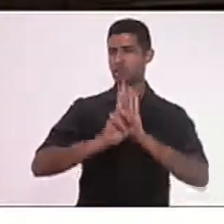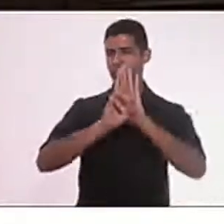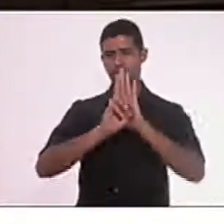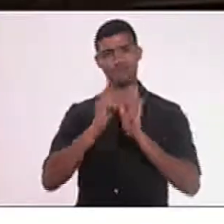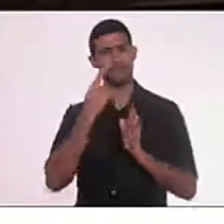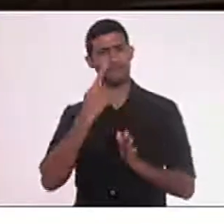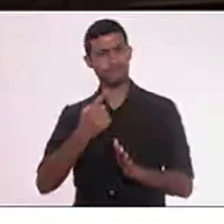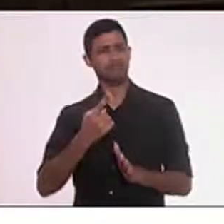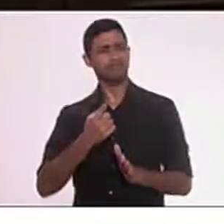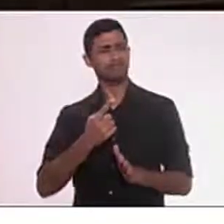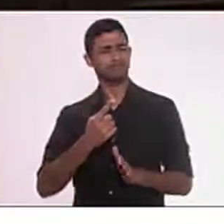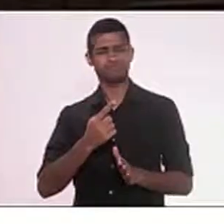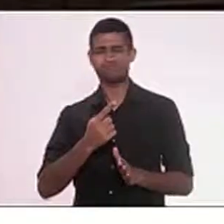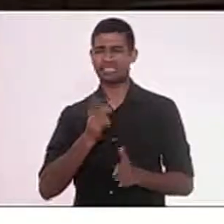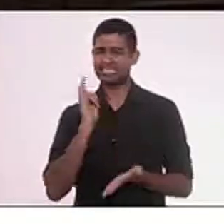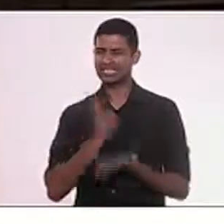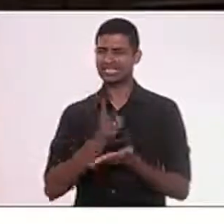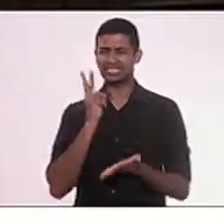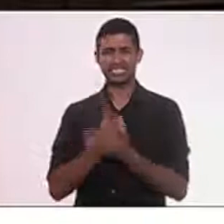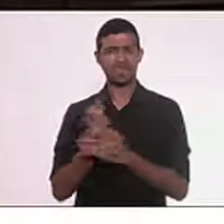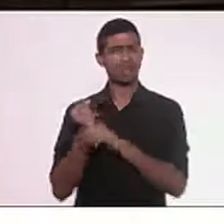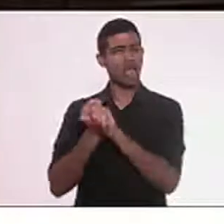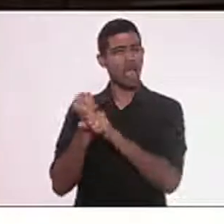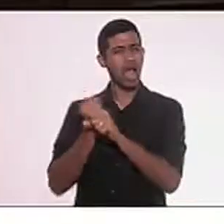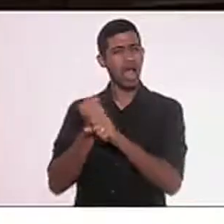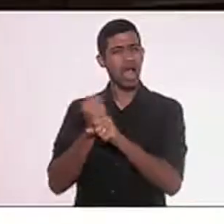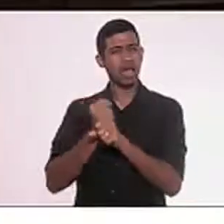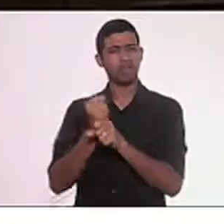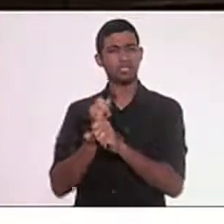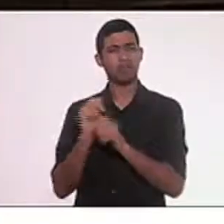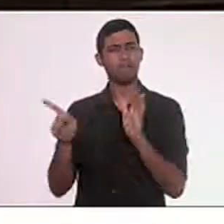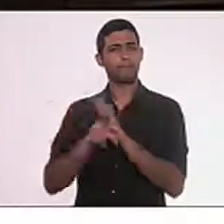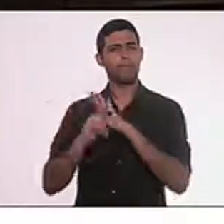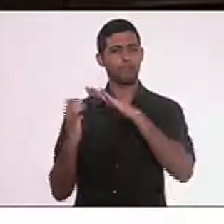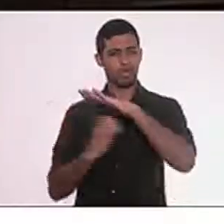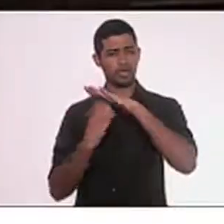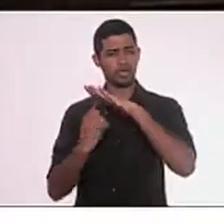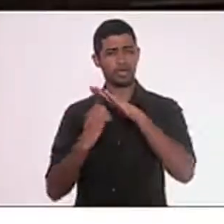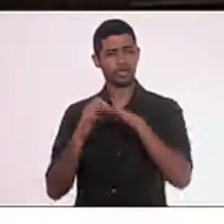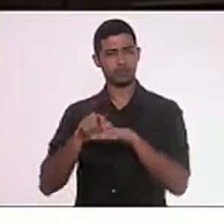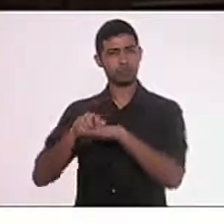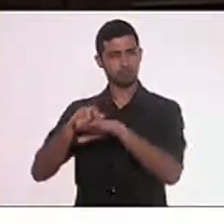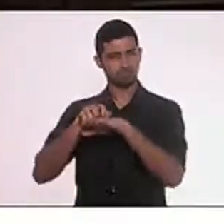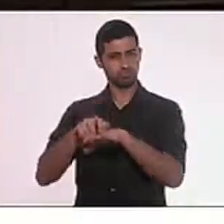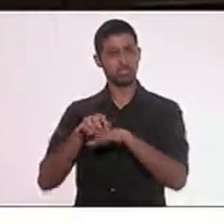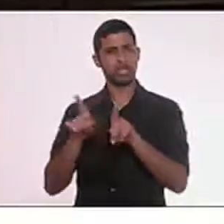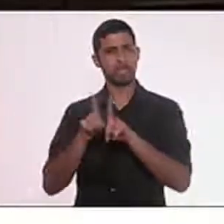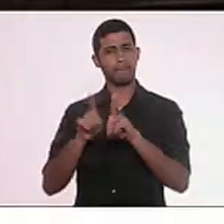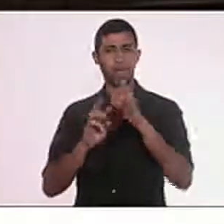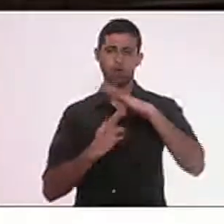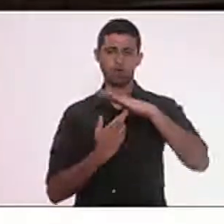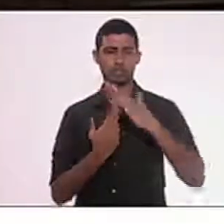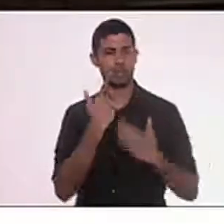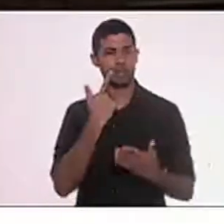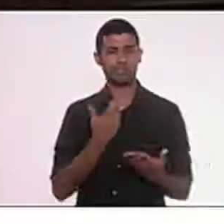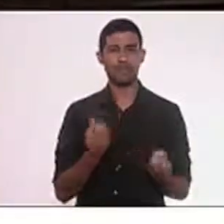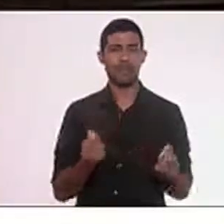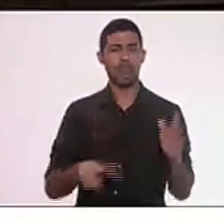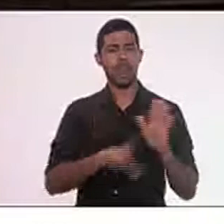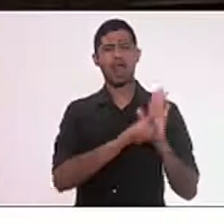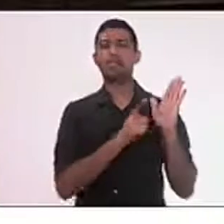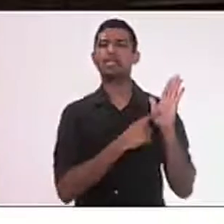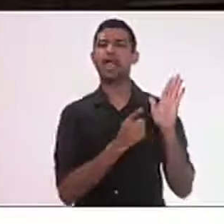dirigentes, asseclas da FETranspor e de algumas empresas de transporte rodoviário. E esta lei